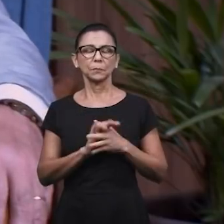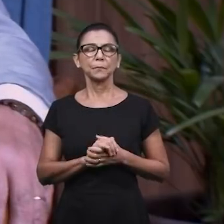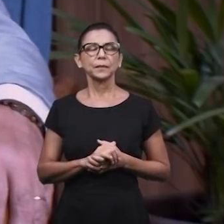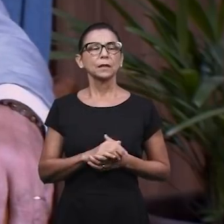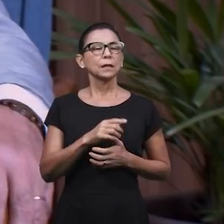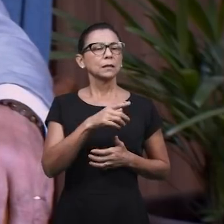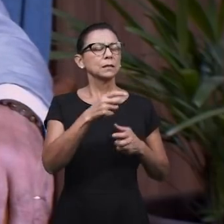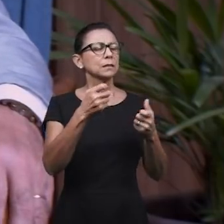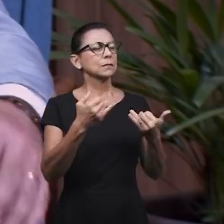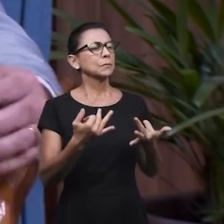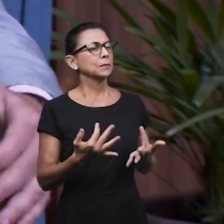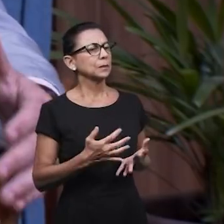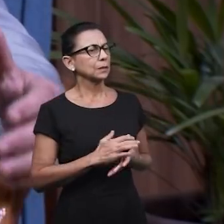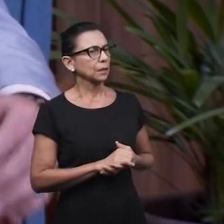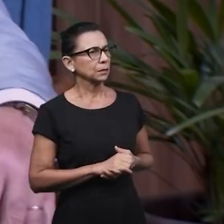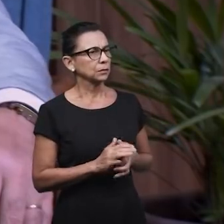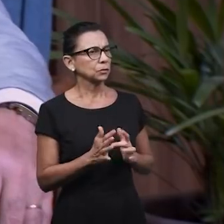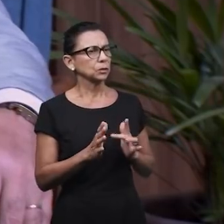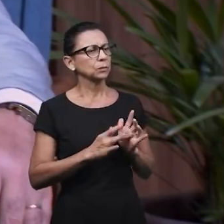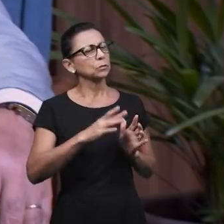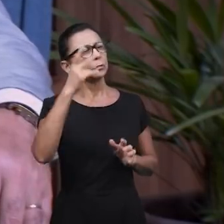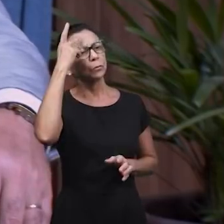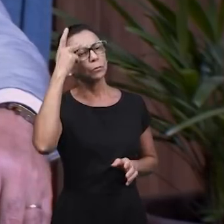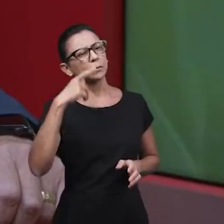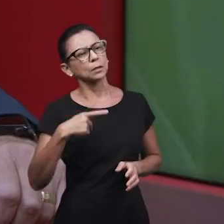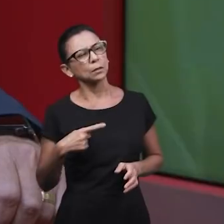isso, sobre Jesus como homem.